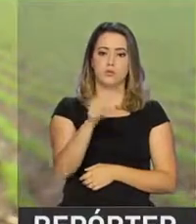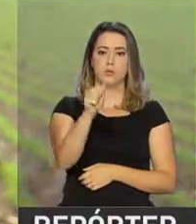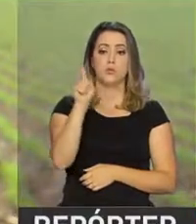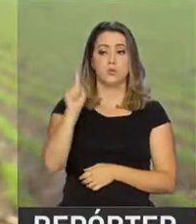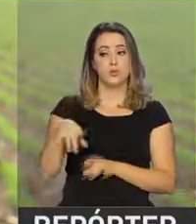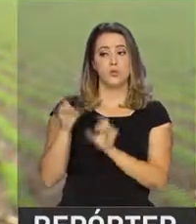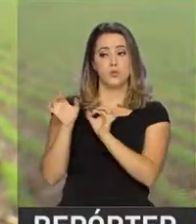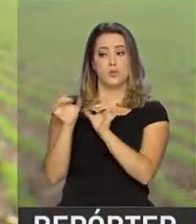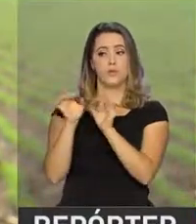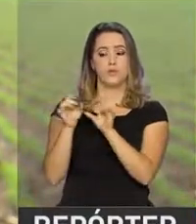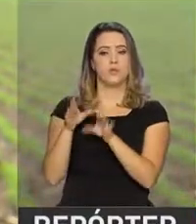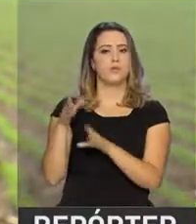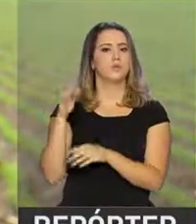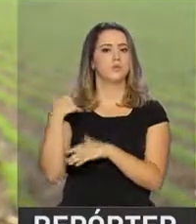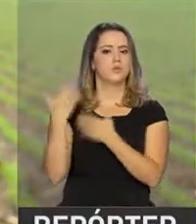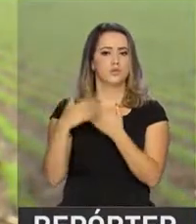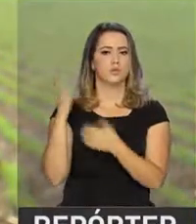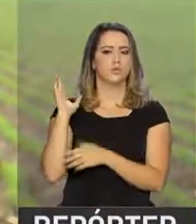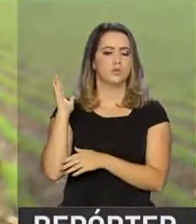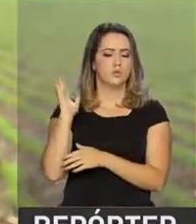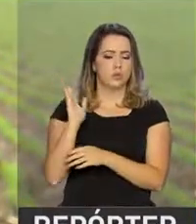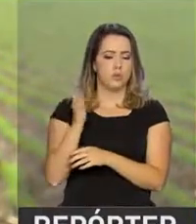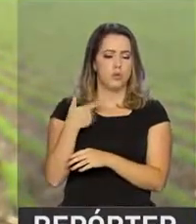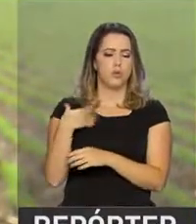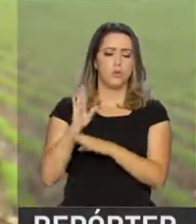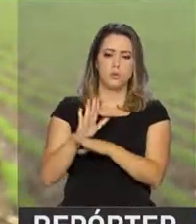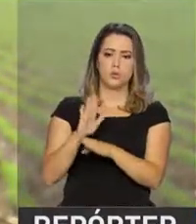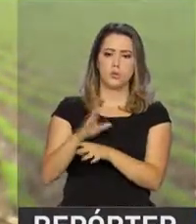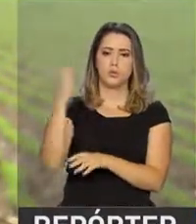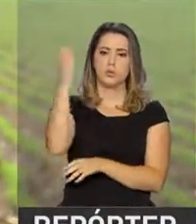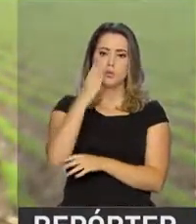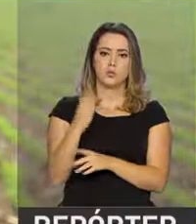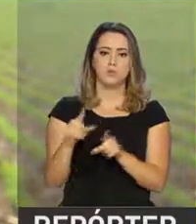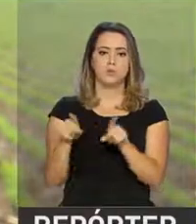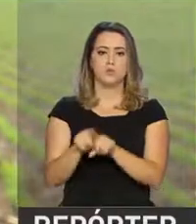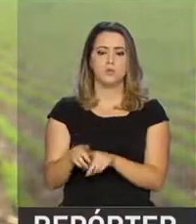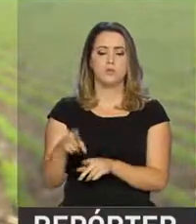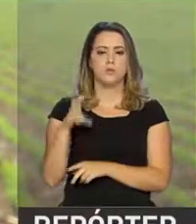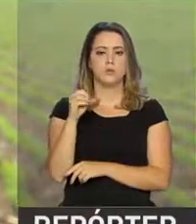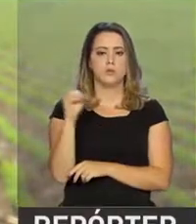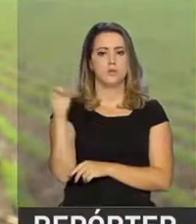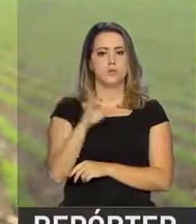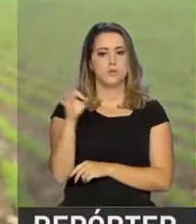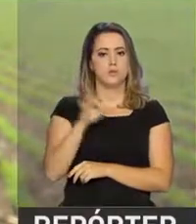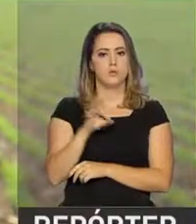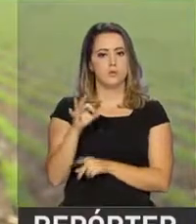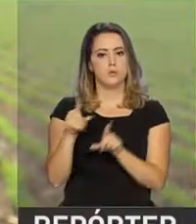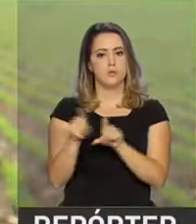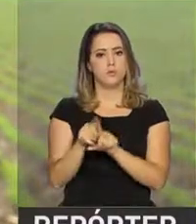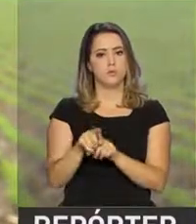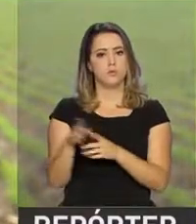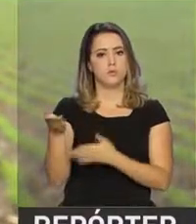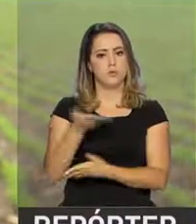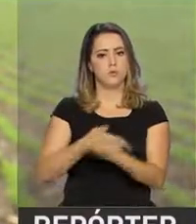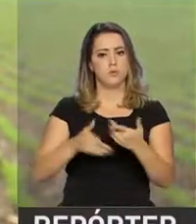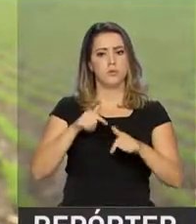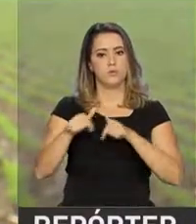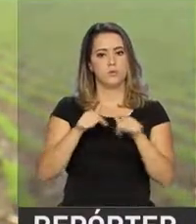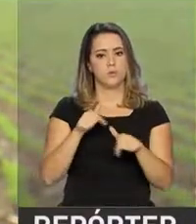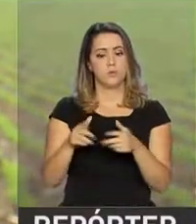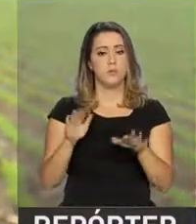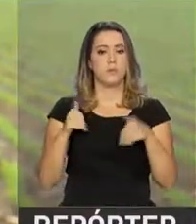então ela vem sustentando o brasil o agronegócio como um todo vem 50% do do mercado de trabalho